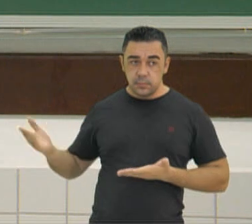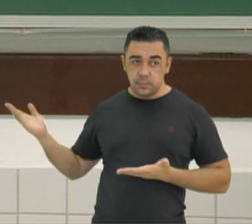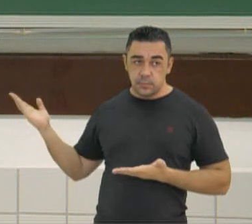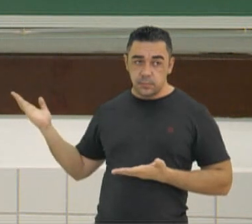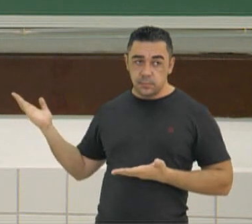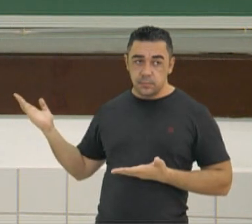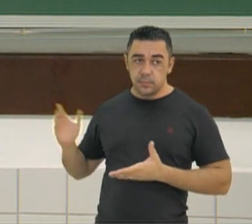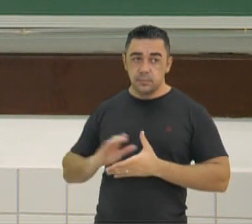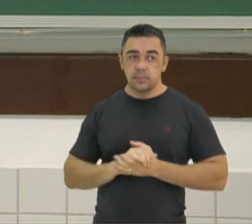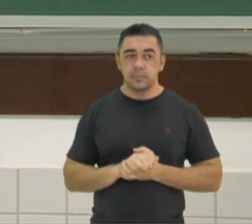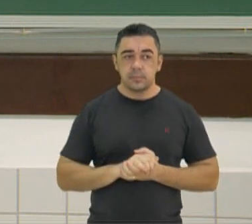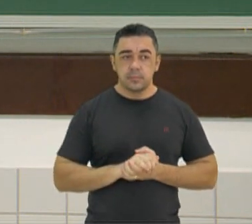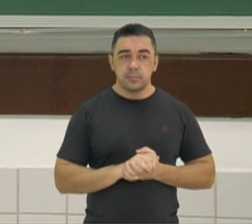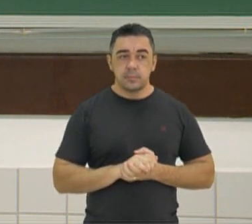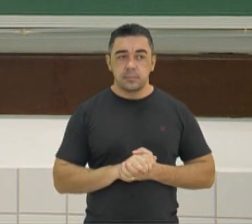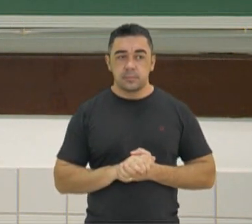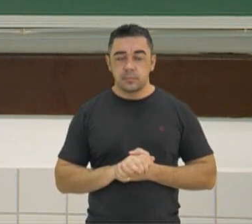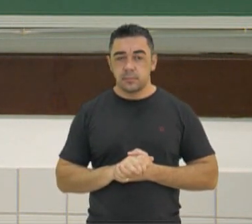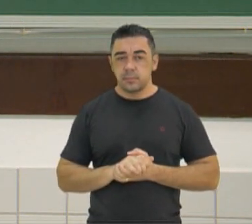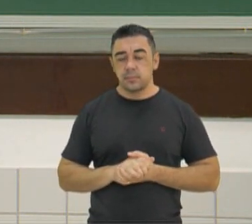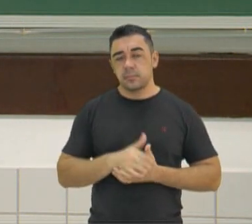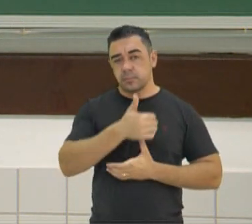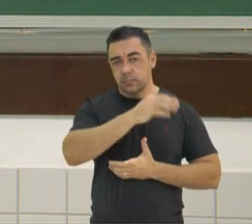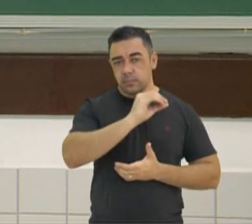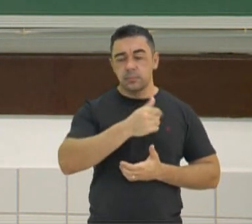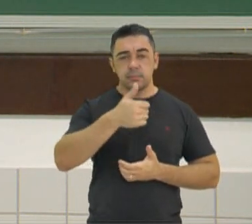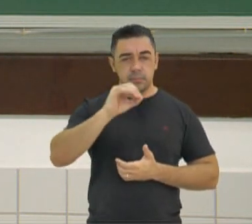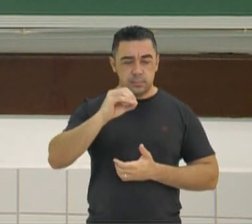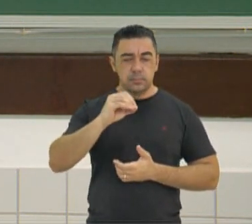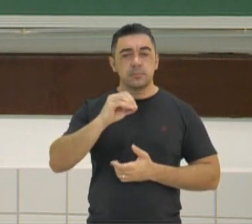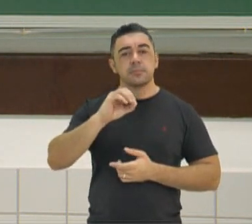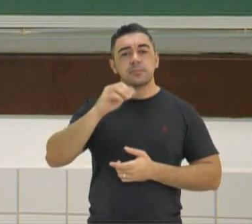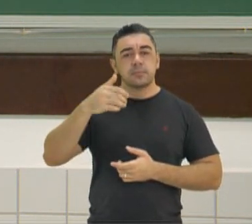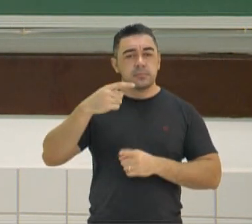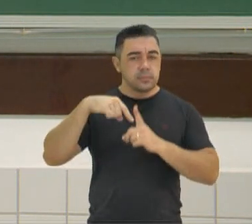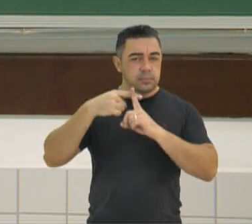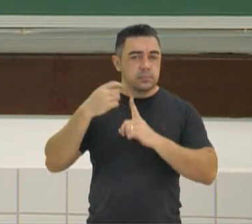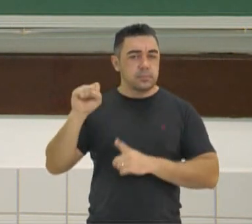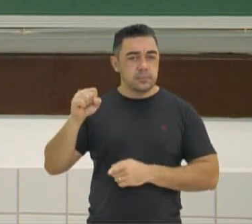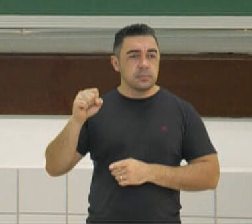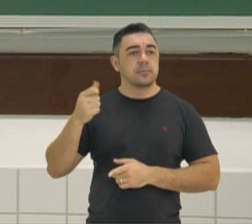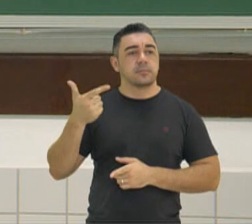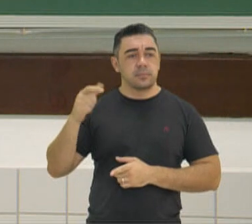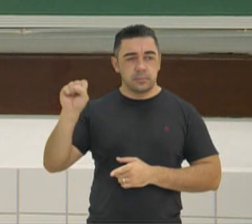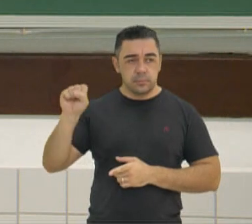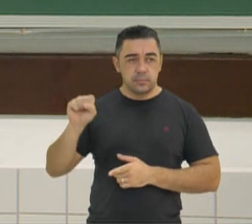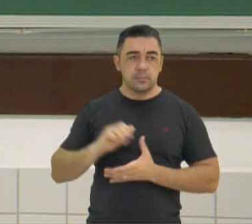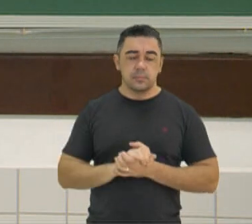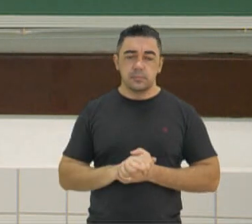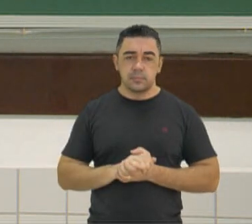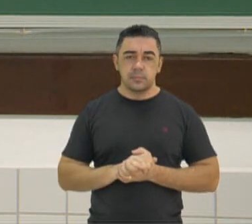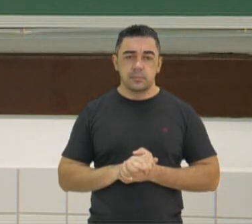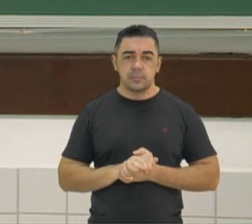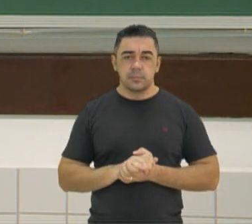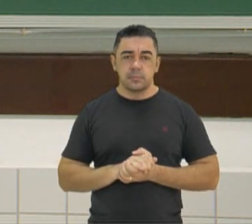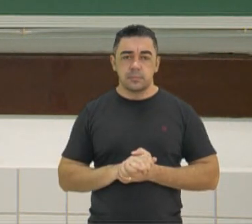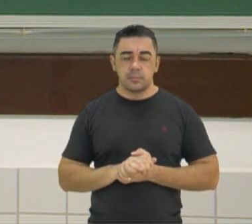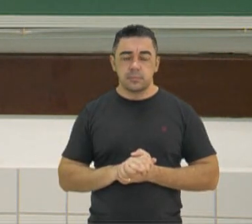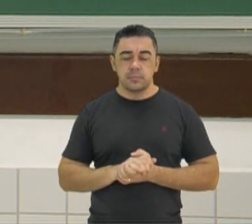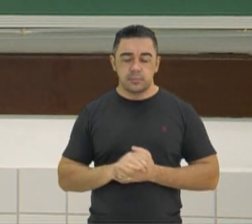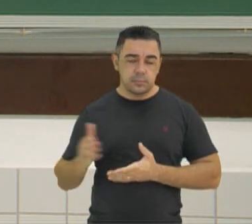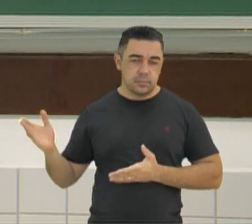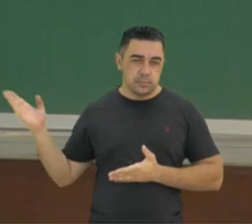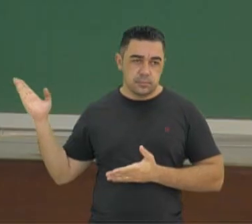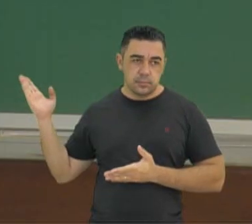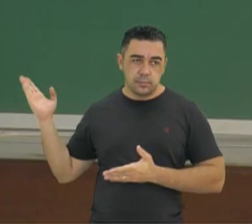Né? Então temos aqui ó, o círculo azul vale 10 e o quadrado verde vale 8. Ó, 10 mais 10,